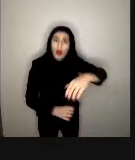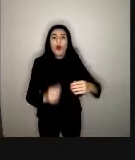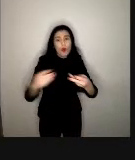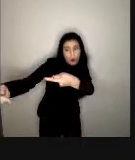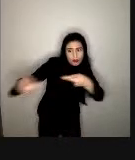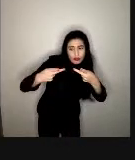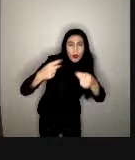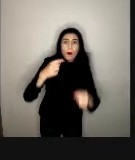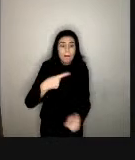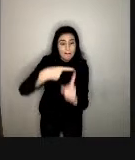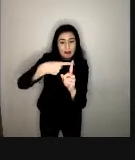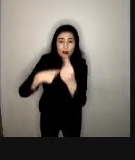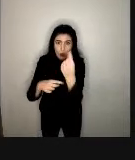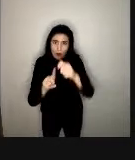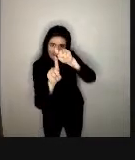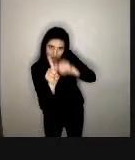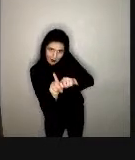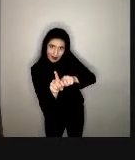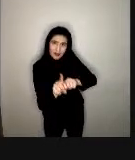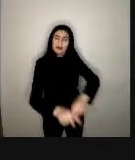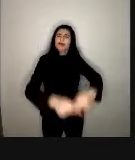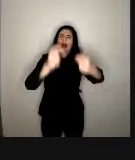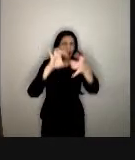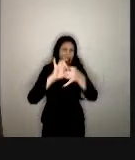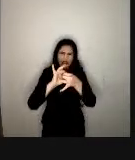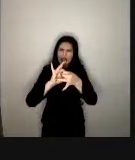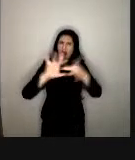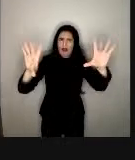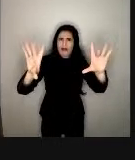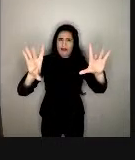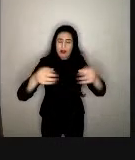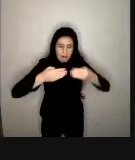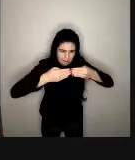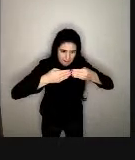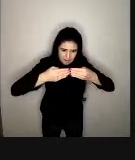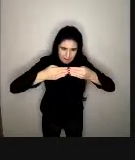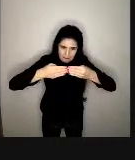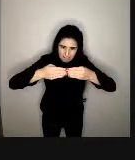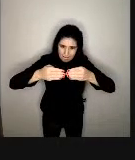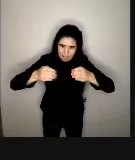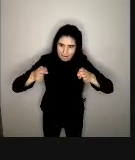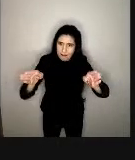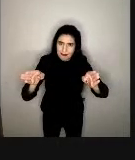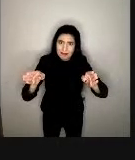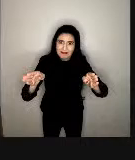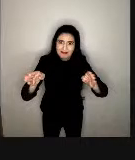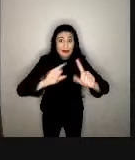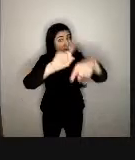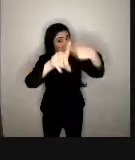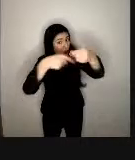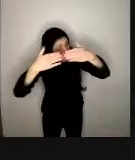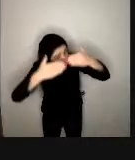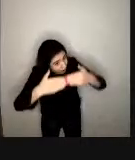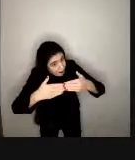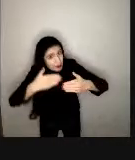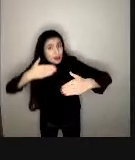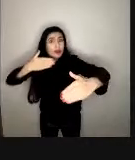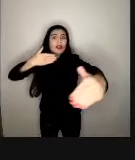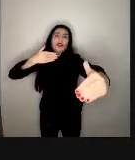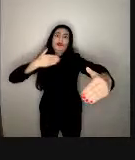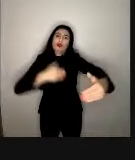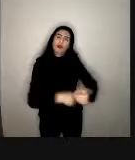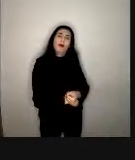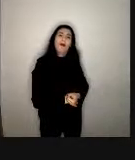agora sem censura e aberta ao público, depois do período da Assembleia Geral. É. Então, teve uma